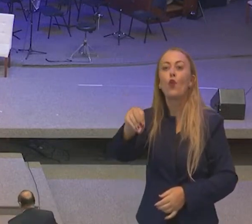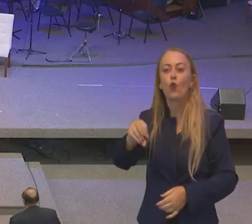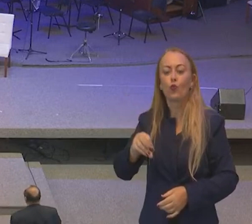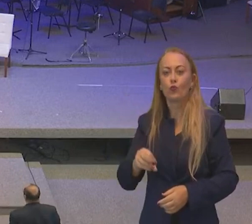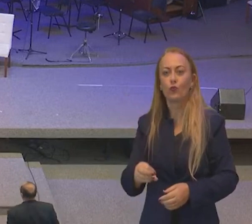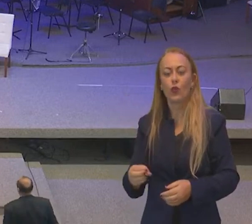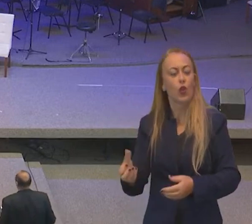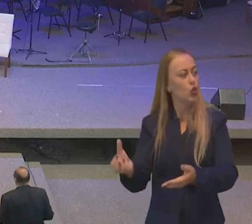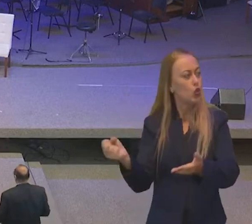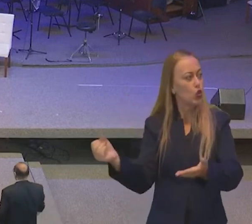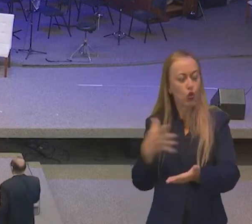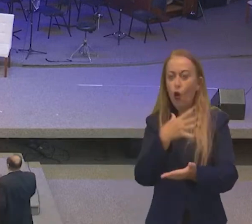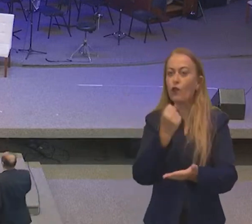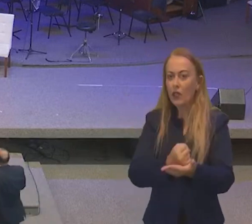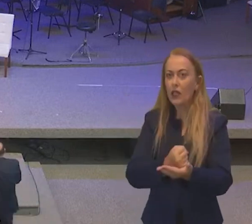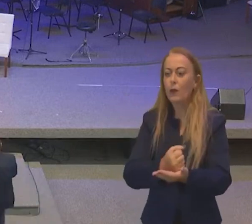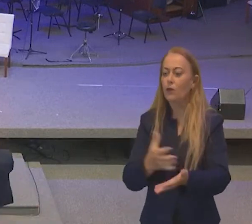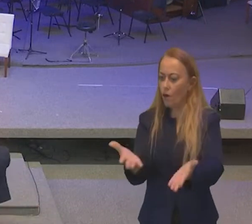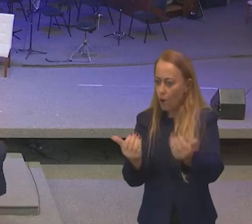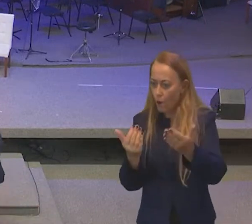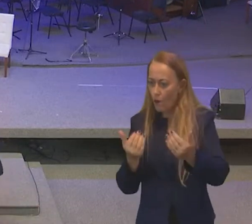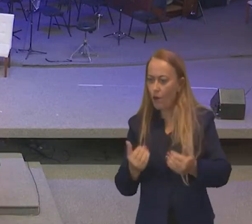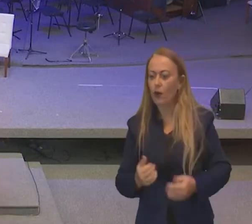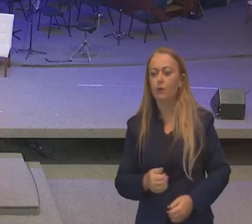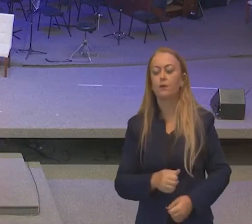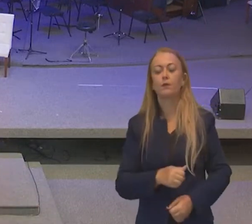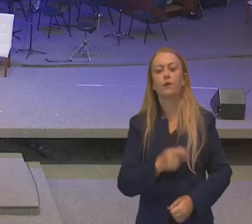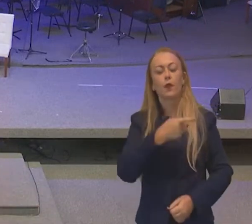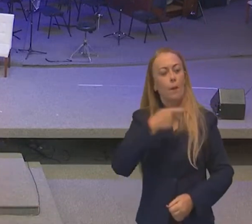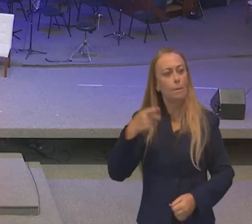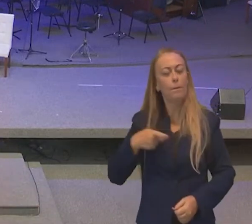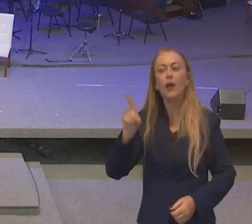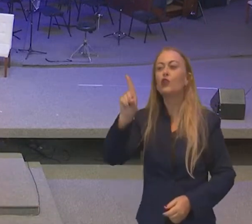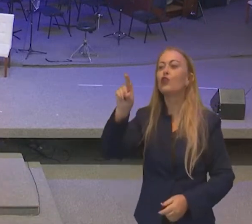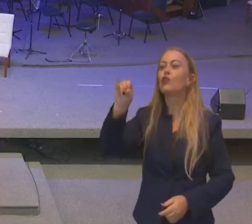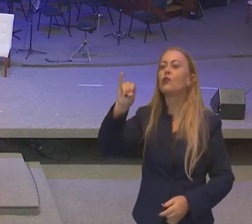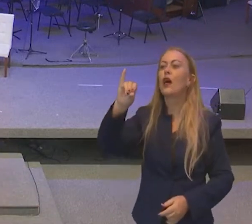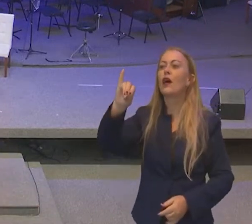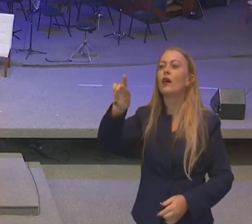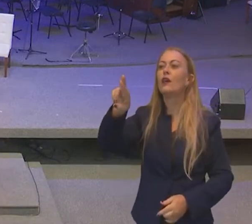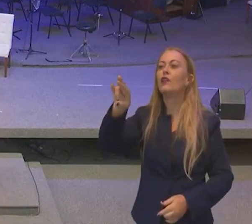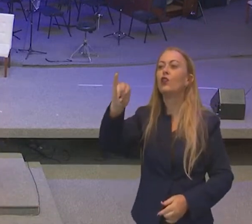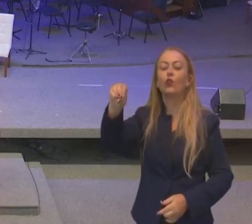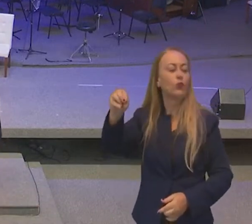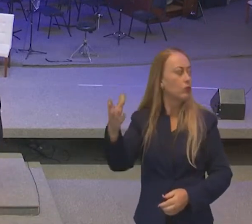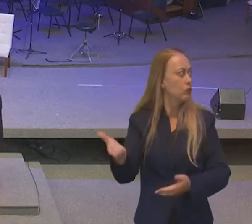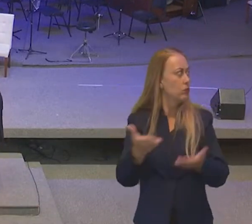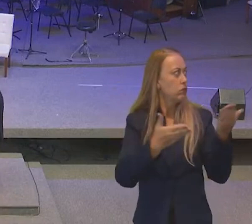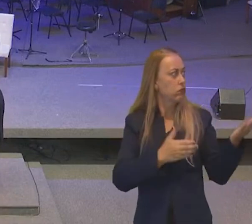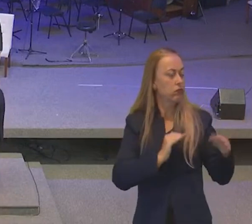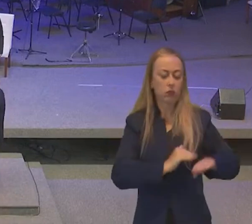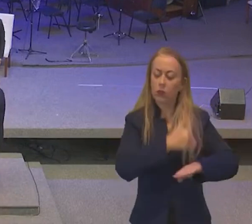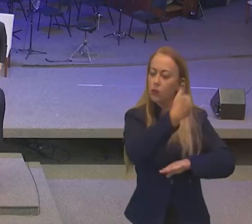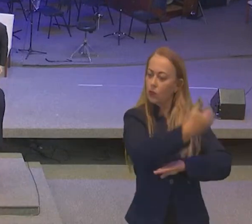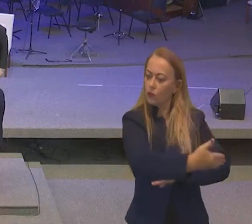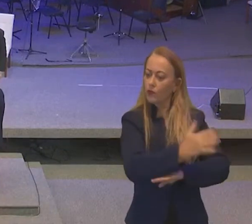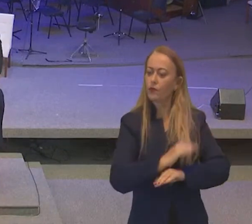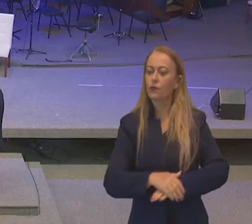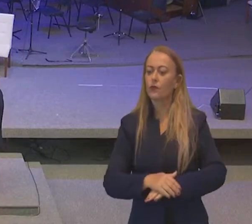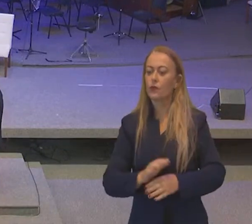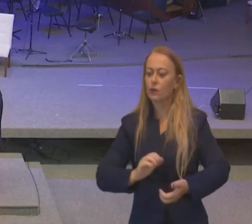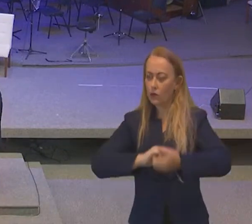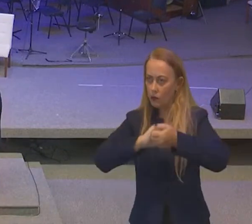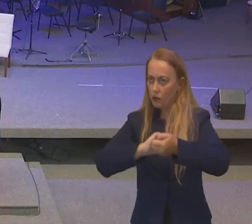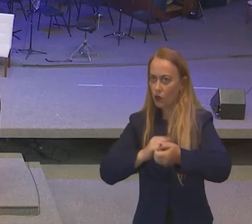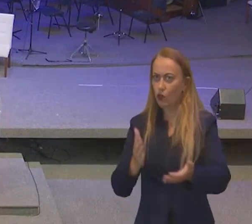Testamentos. Só o Novo Testamento. Vem cá, pastor Dário. Fica aqui ao lado dele. Fica aqui ao lado dele. Segura aqui o